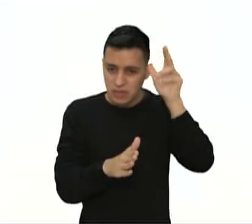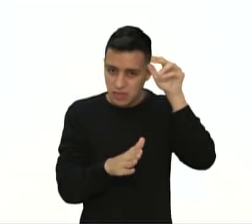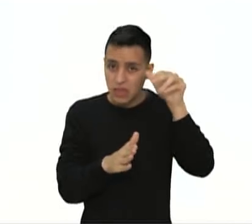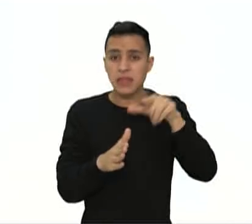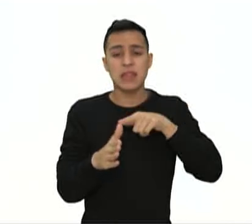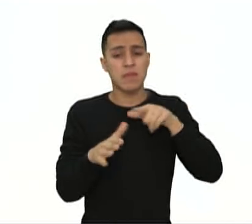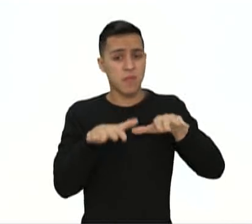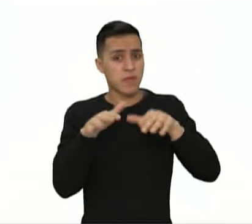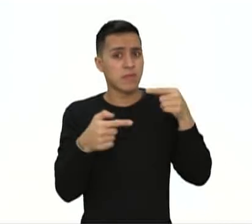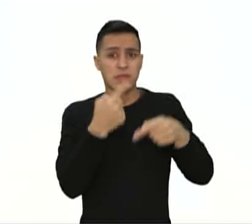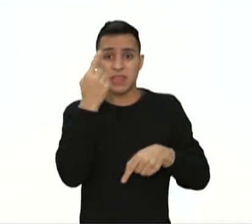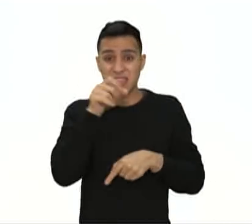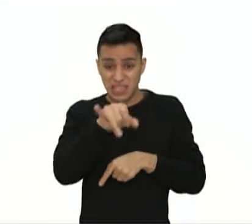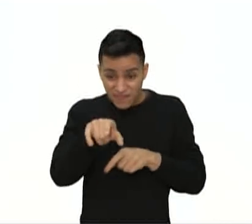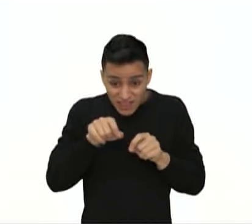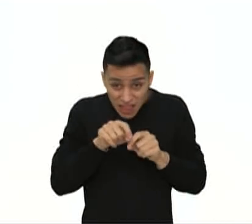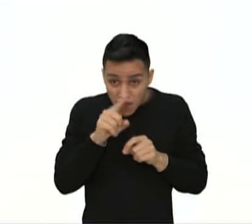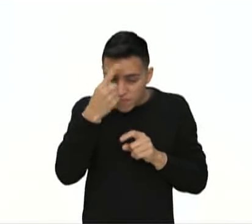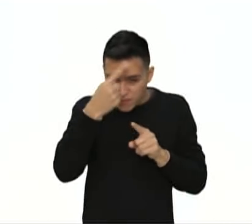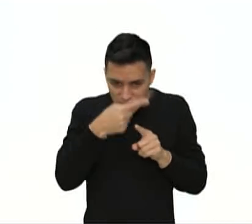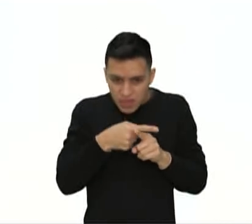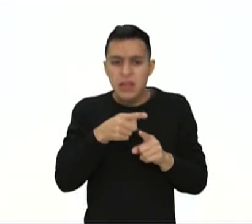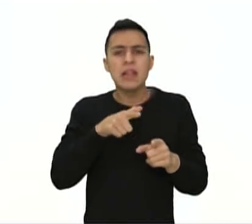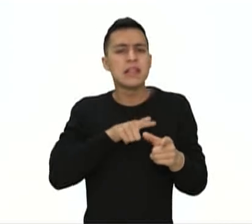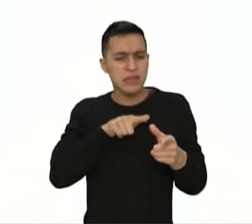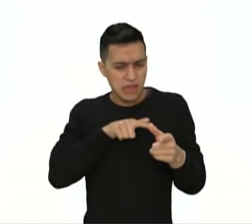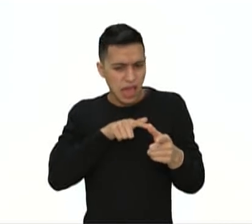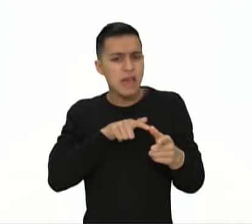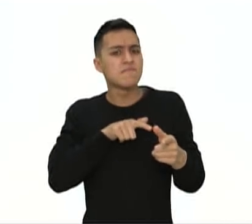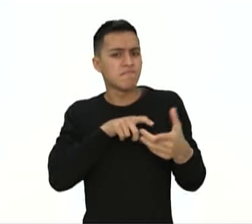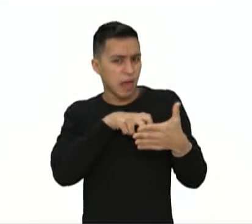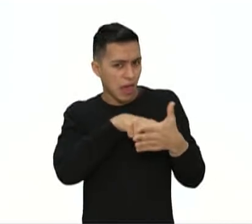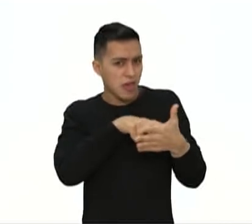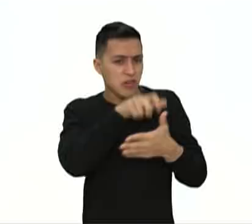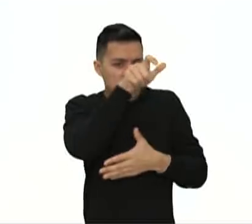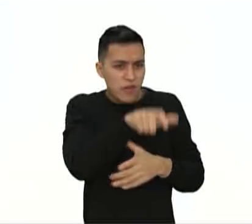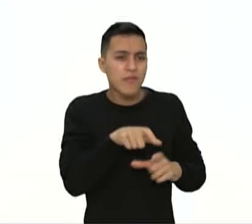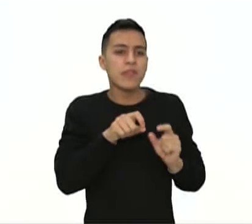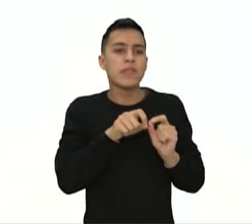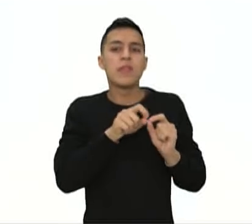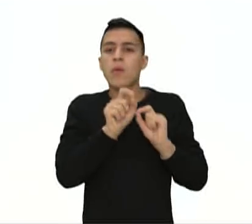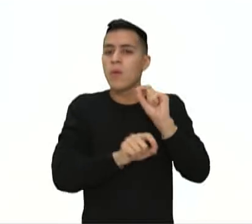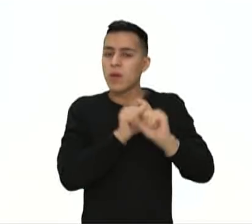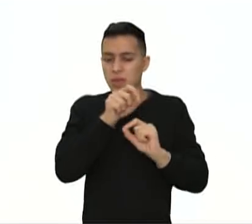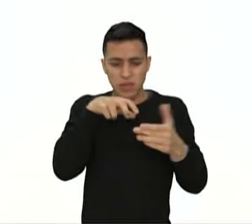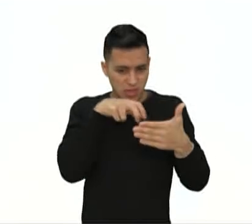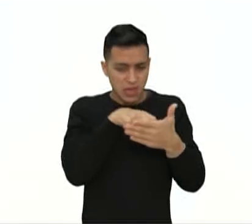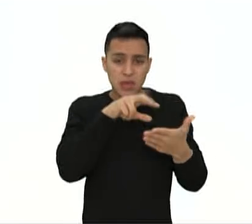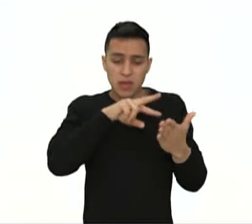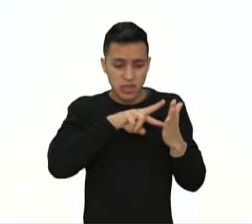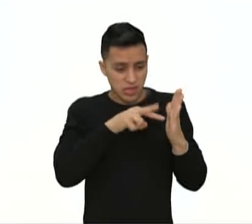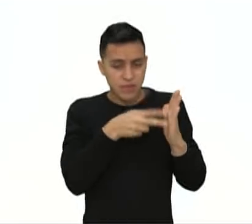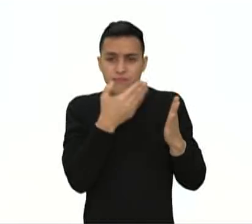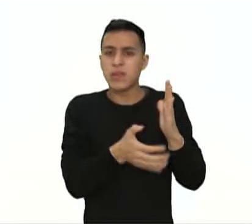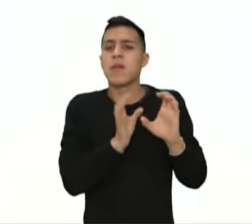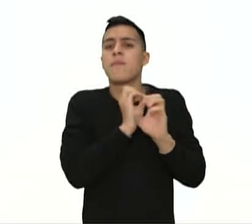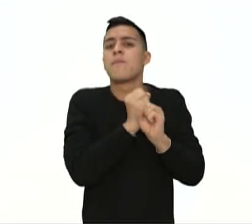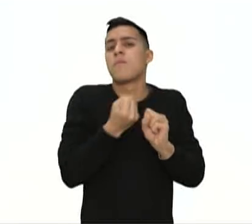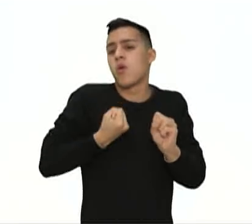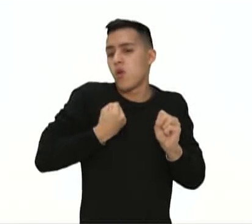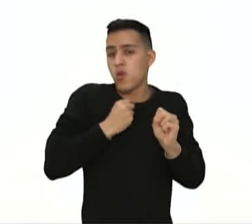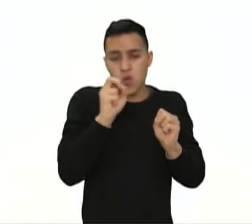ilegais, que caso sejam feitos, geram punição para quem o realizou. Essa punição varia da perda de pontos até